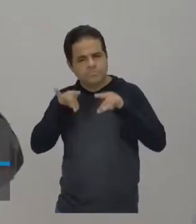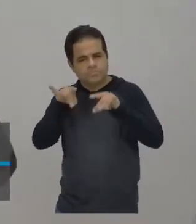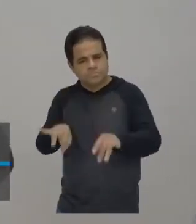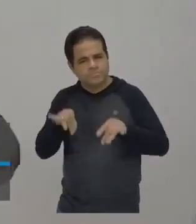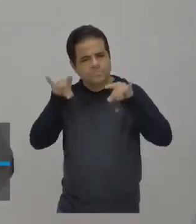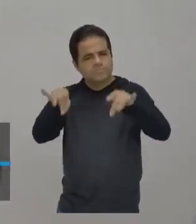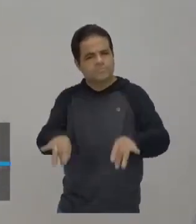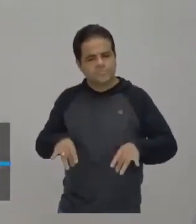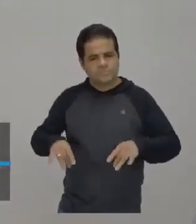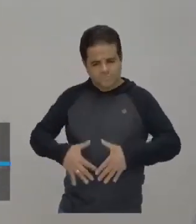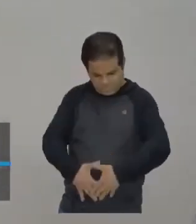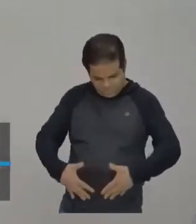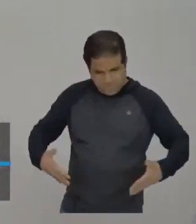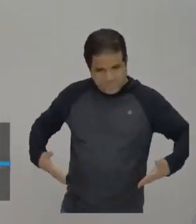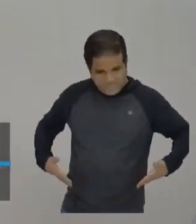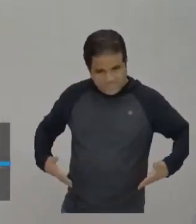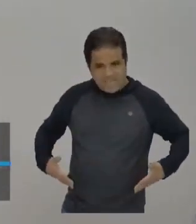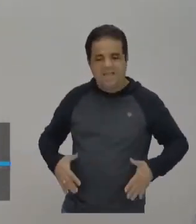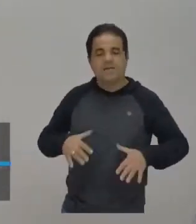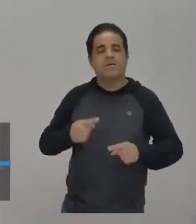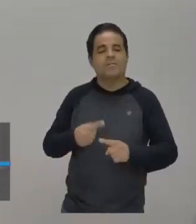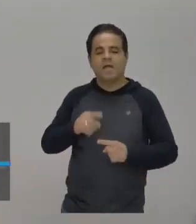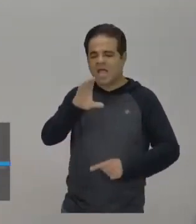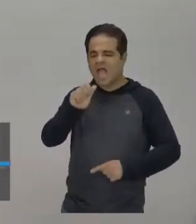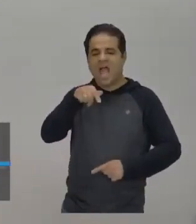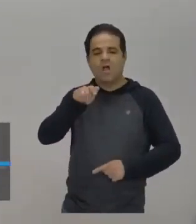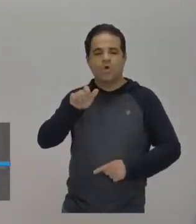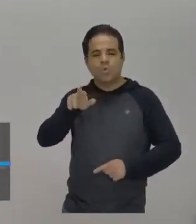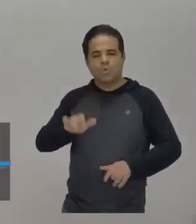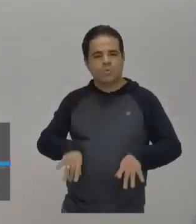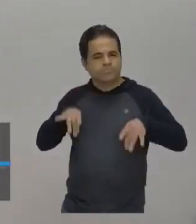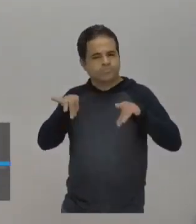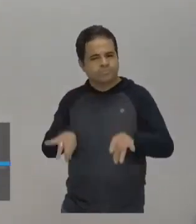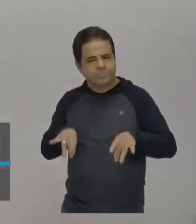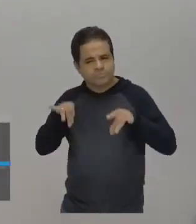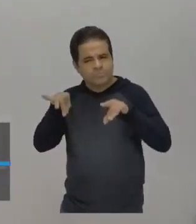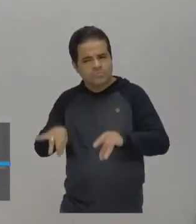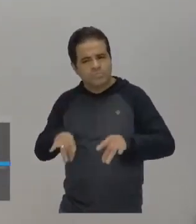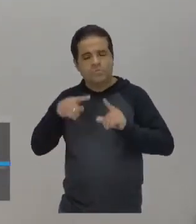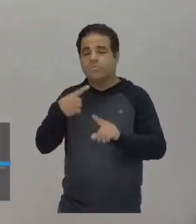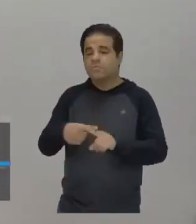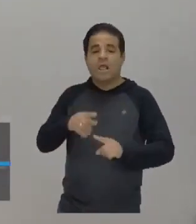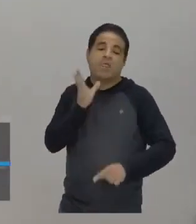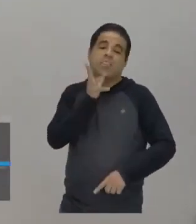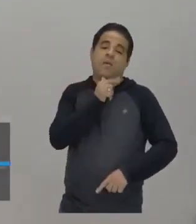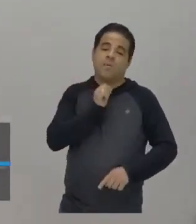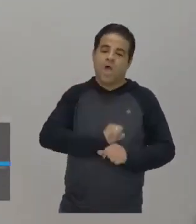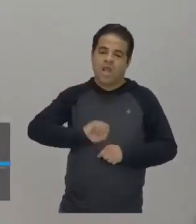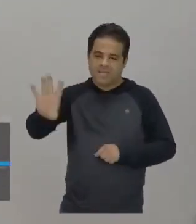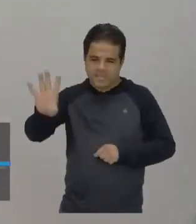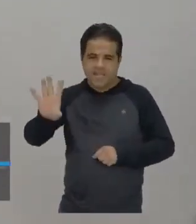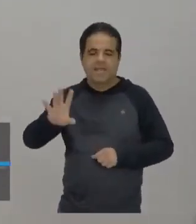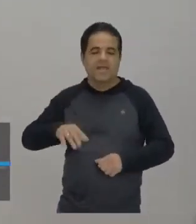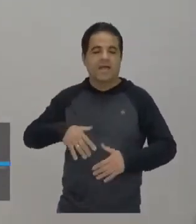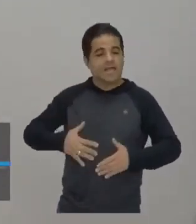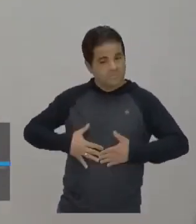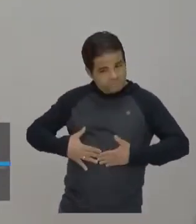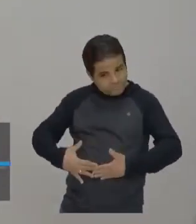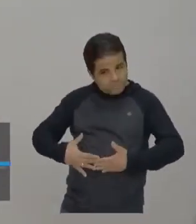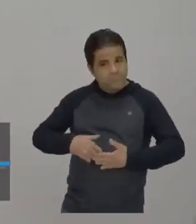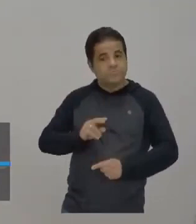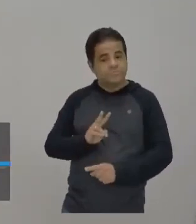né? Uma espécie de pochete. Ou seja, canguru por quê? Porque o filho demora de sair da barriga das mães. Então, vocês falaram